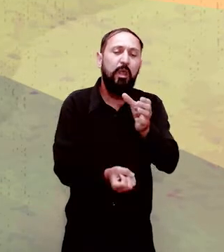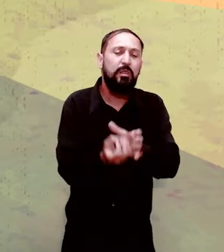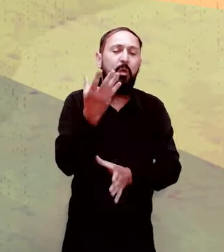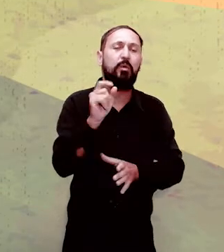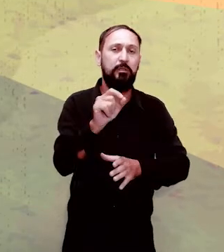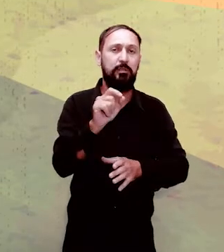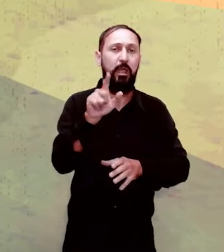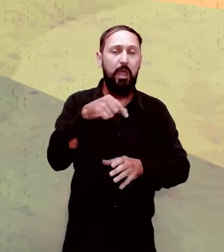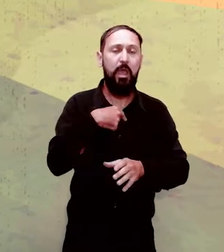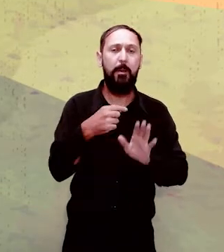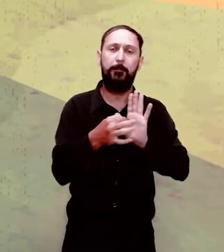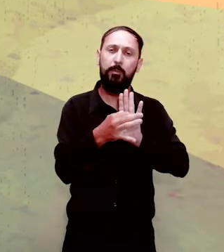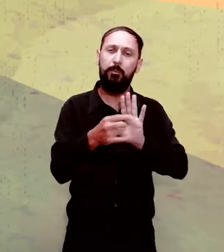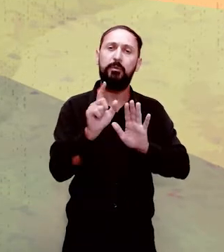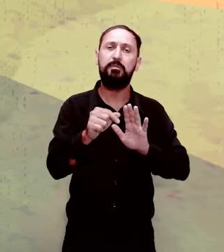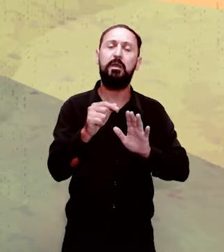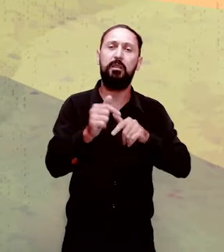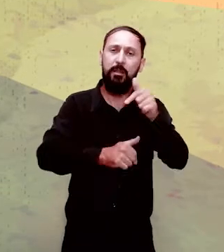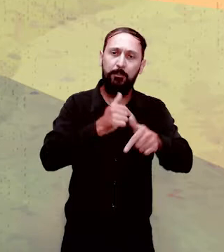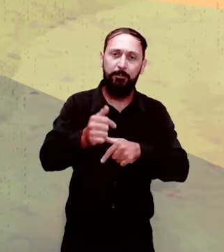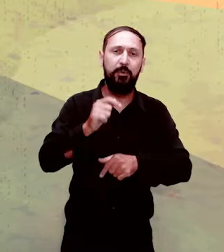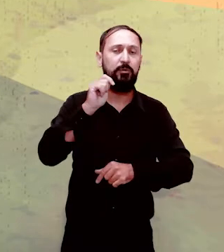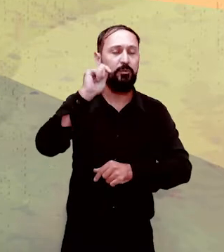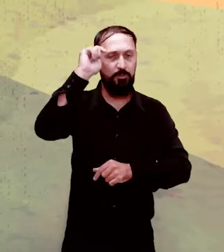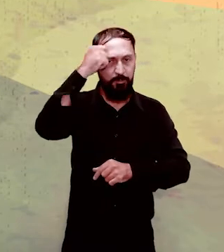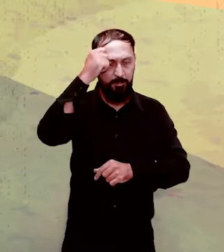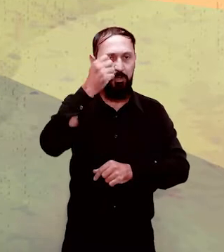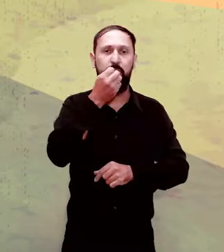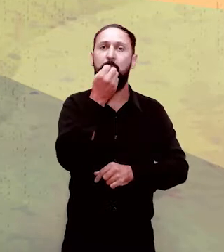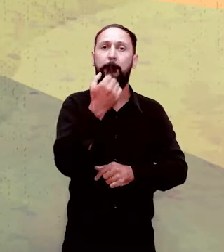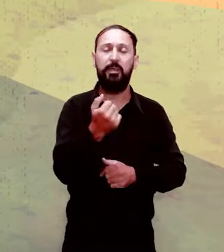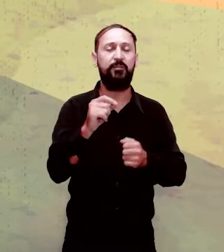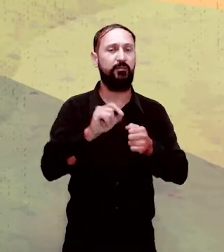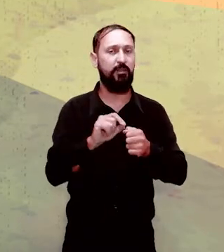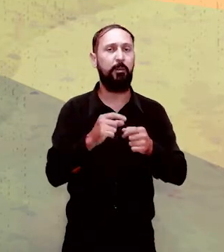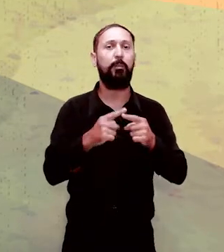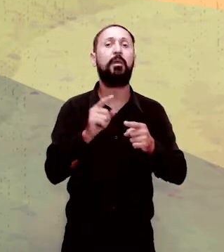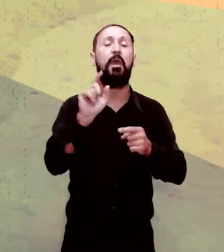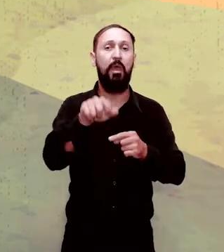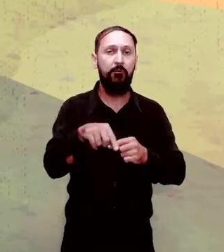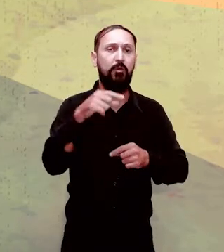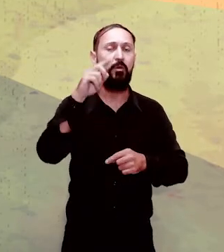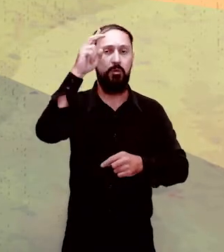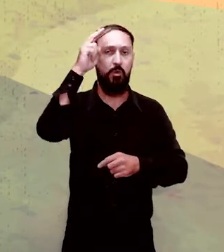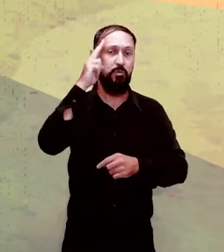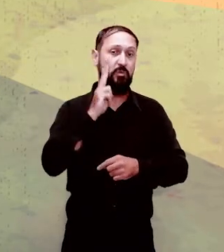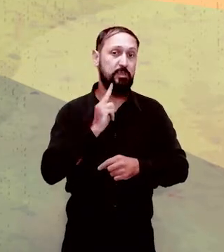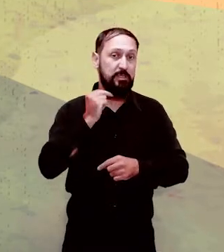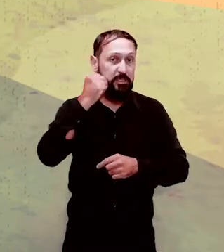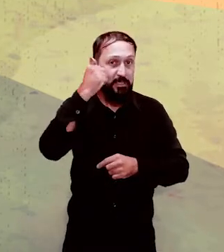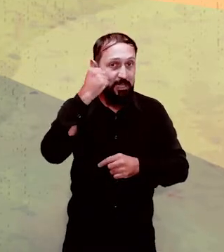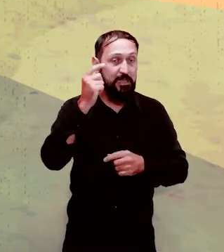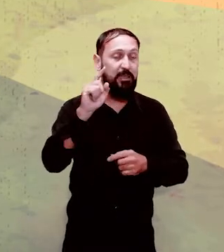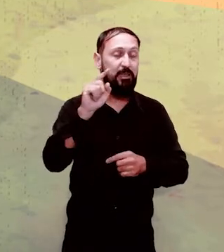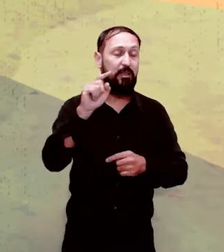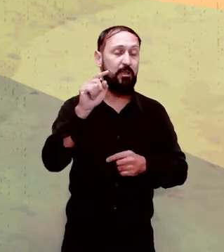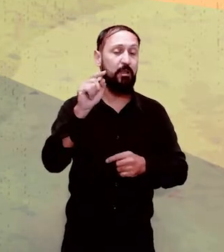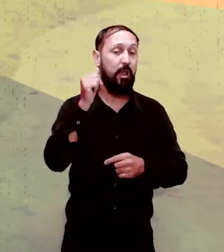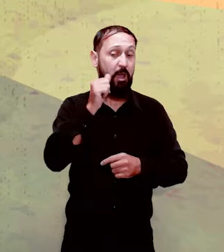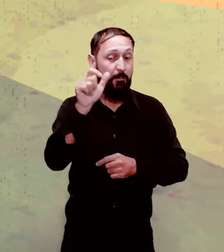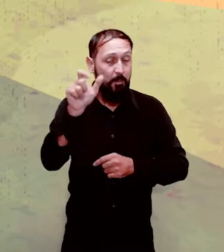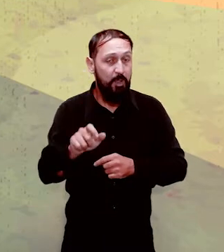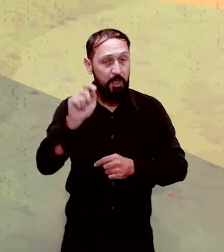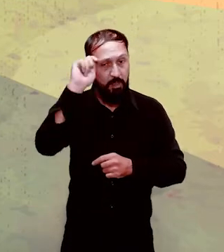essa a proposta. Se é serviço de preto, é bem feito, porque foram os pretos que foram escravizados, foram as